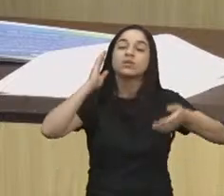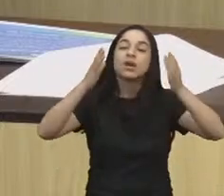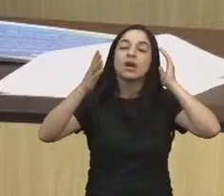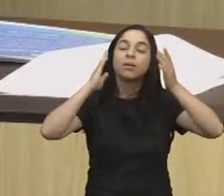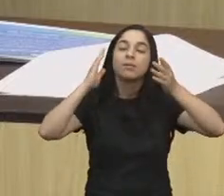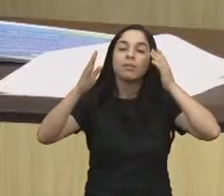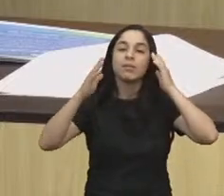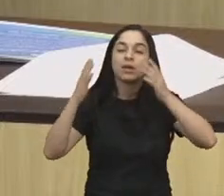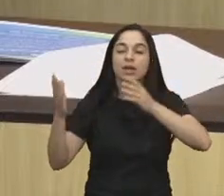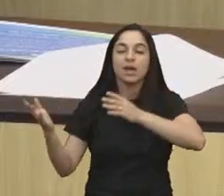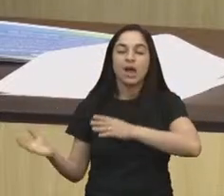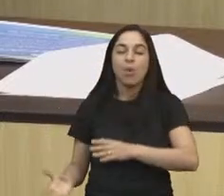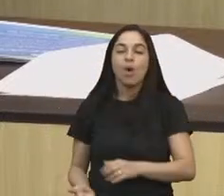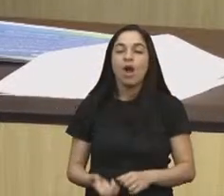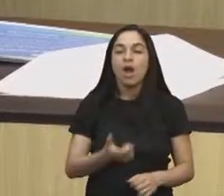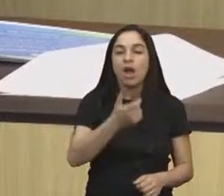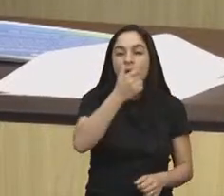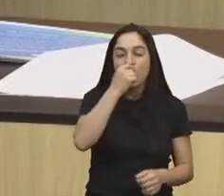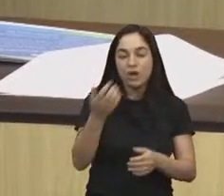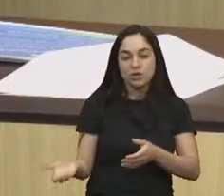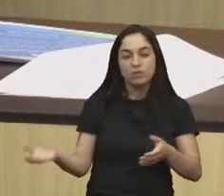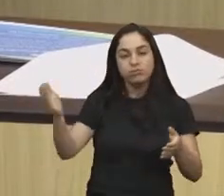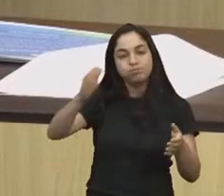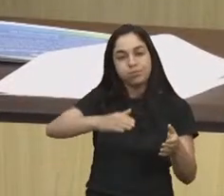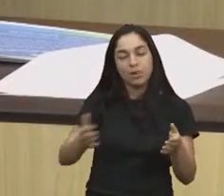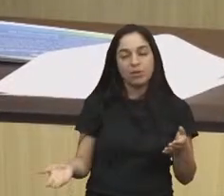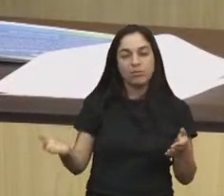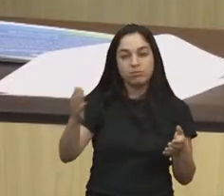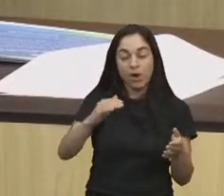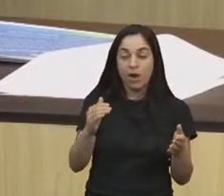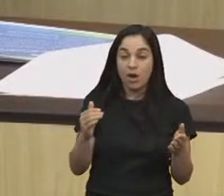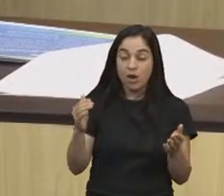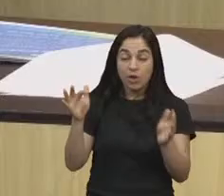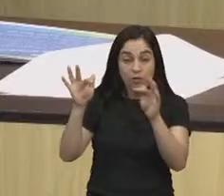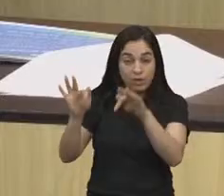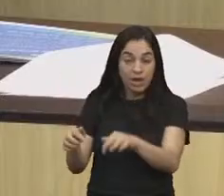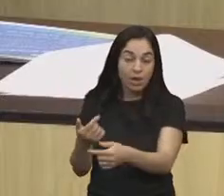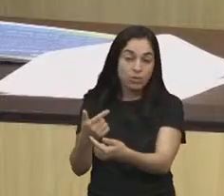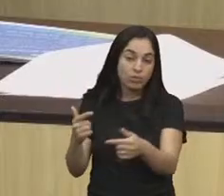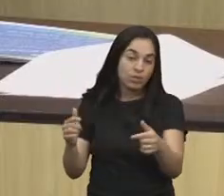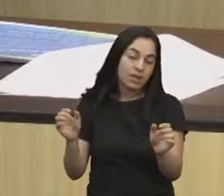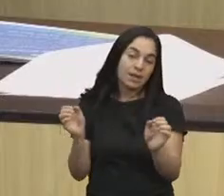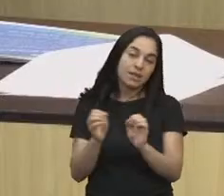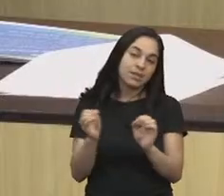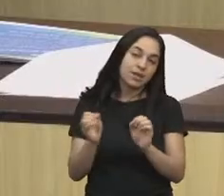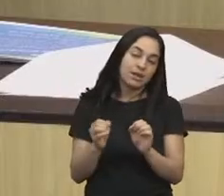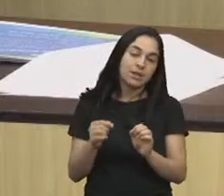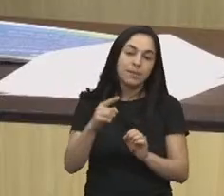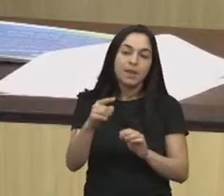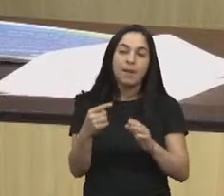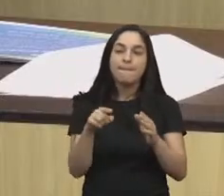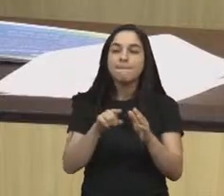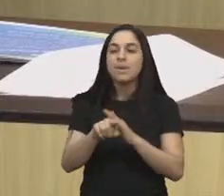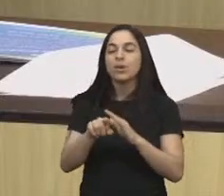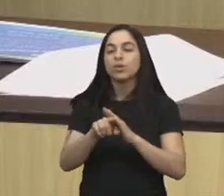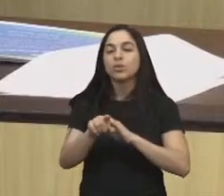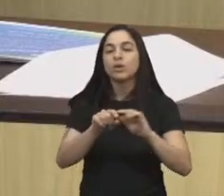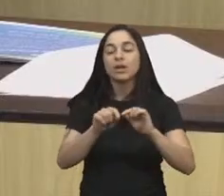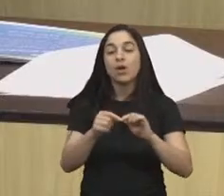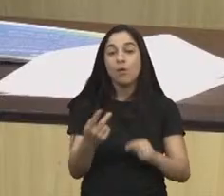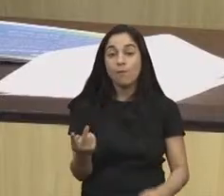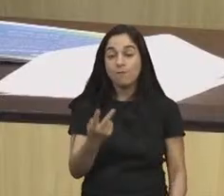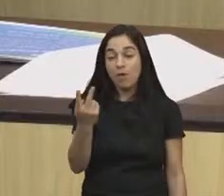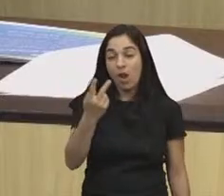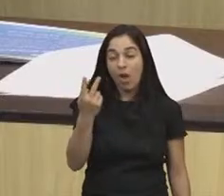esse caminhão e levar. No final, acaba não sobrando nada. E também eles questionam muito o valor, que o valor está